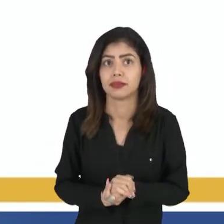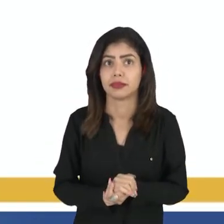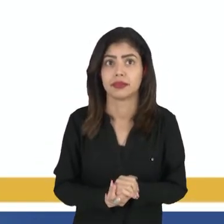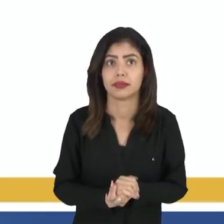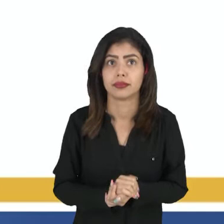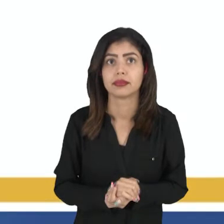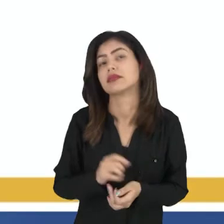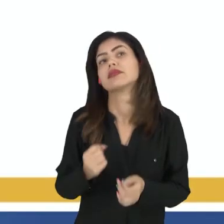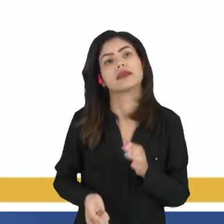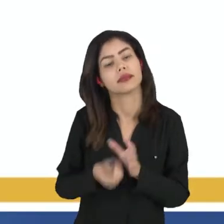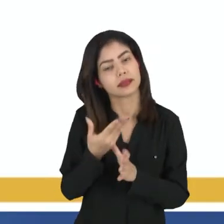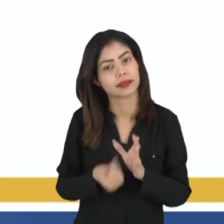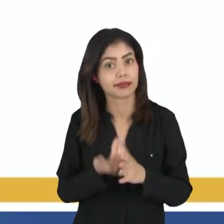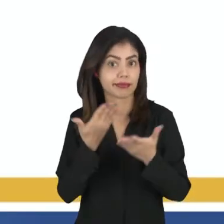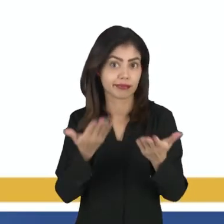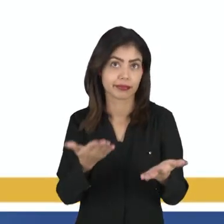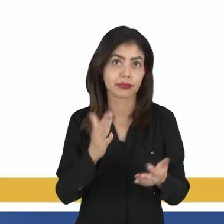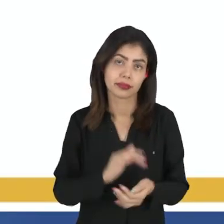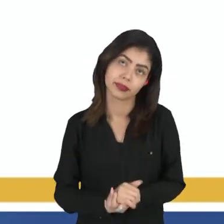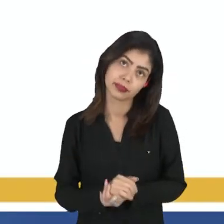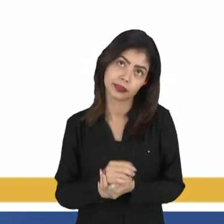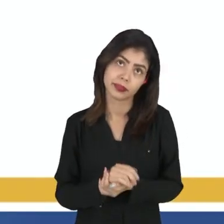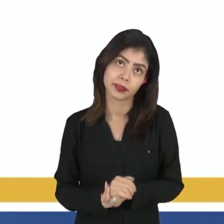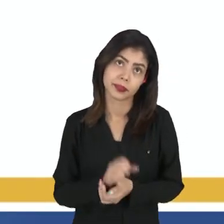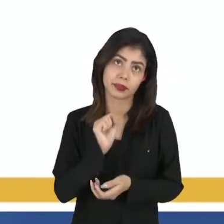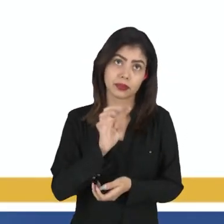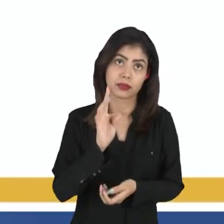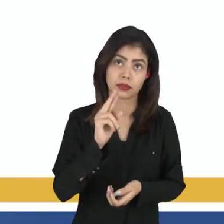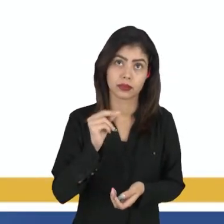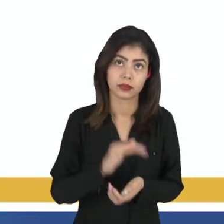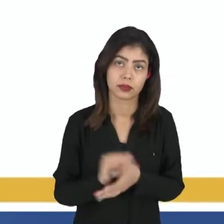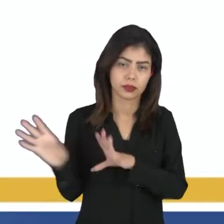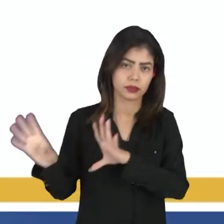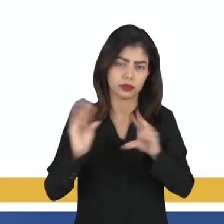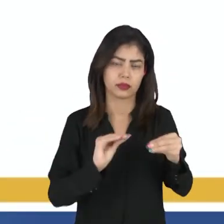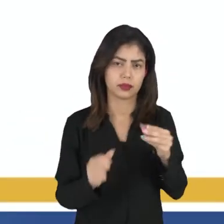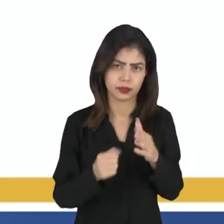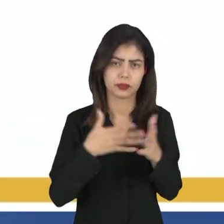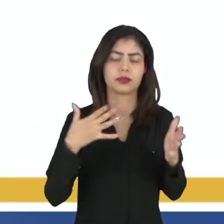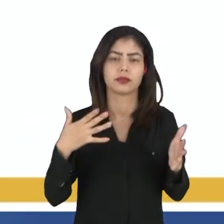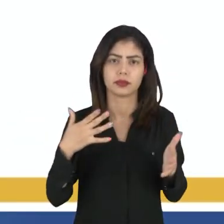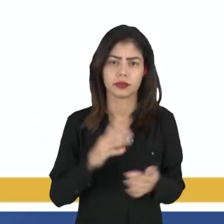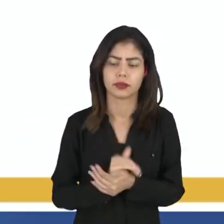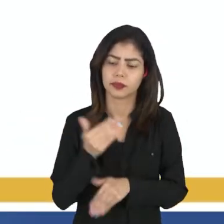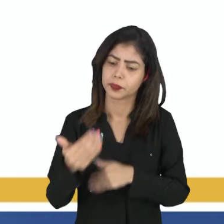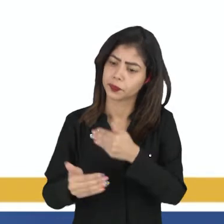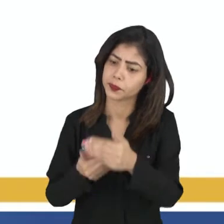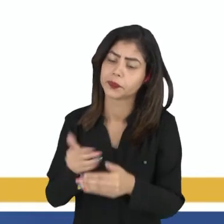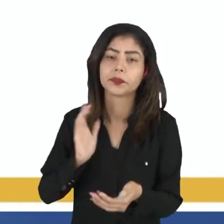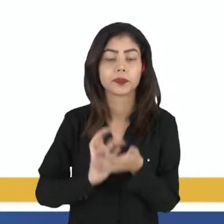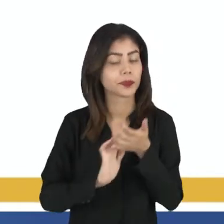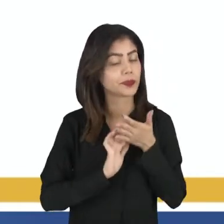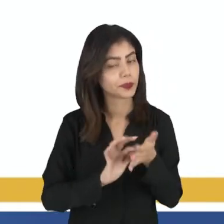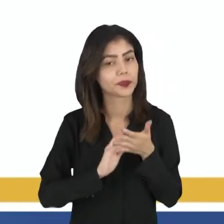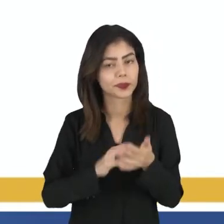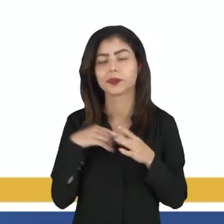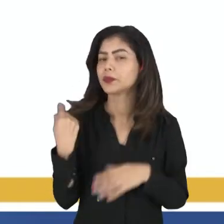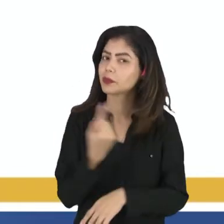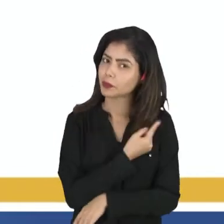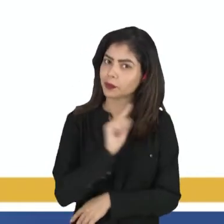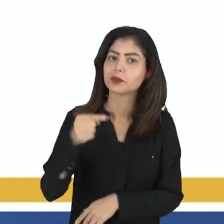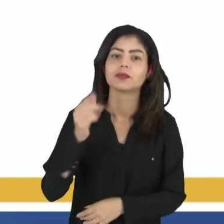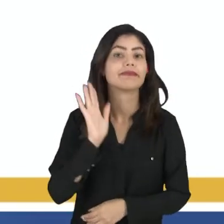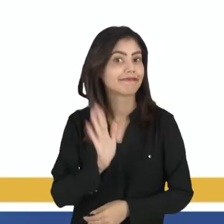das câmeras para produzir, não é mesmo? O stop motion ele vai trazer para a gente no processo digital aquilo que a